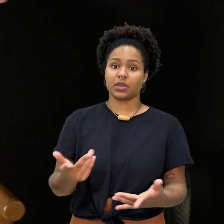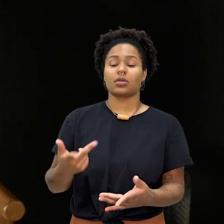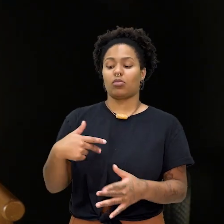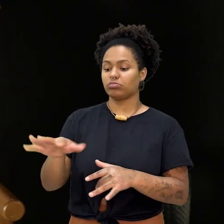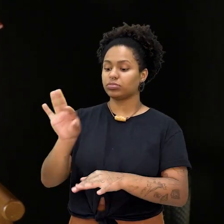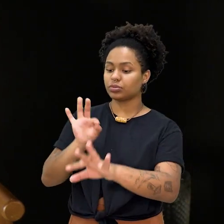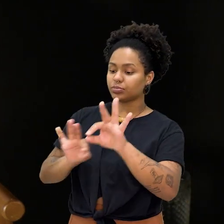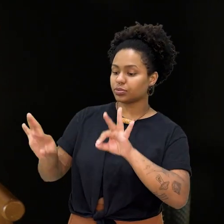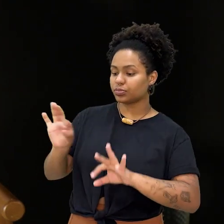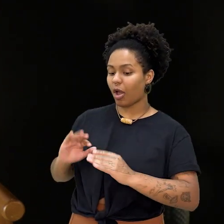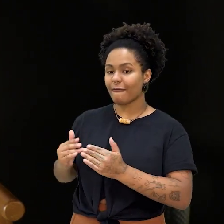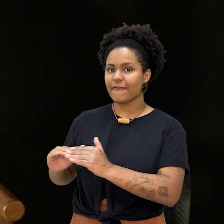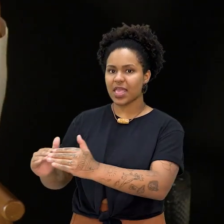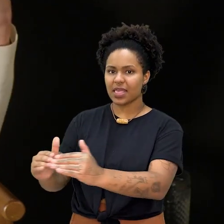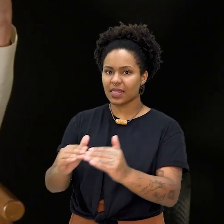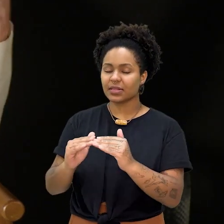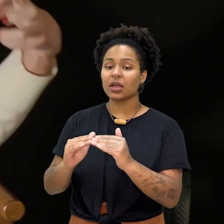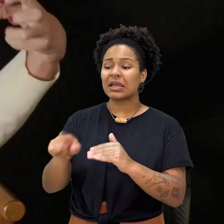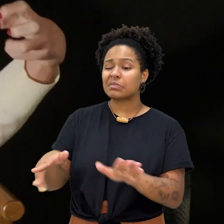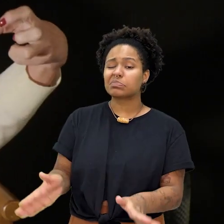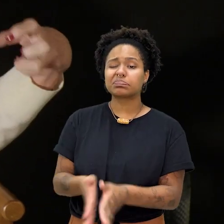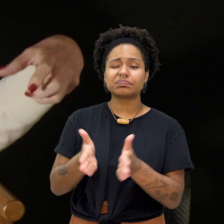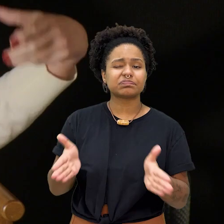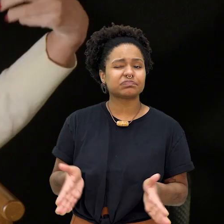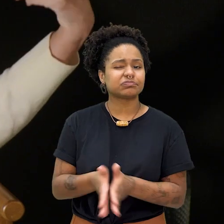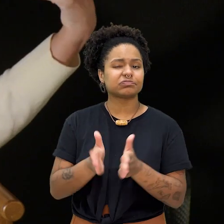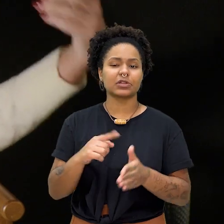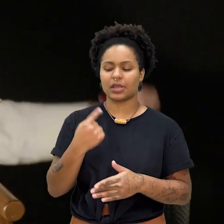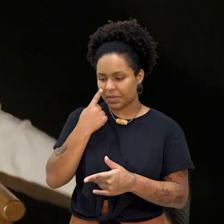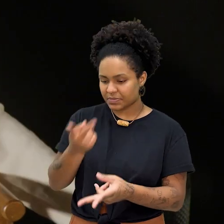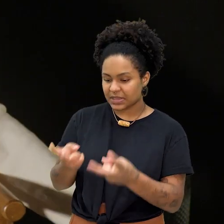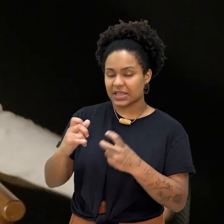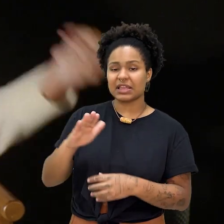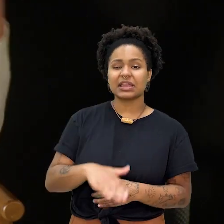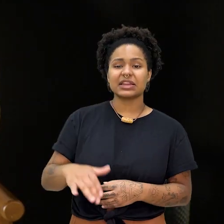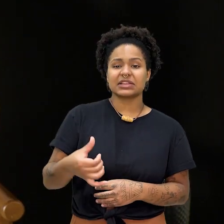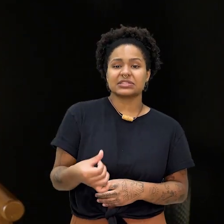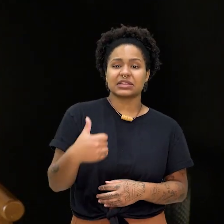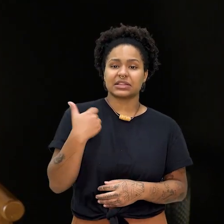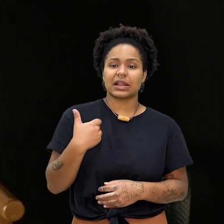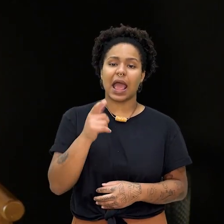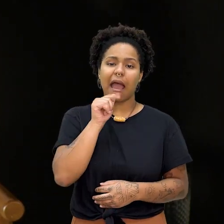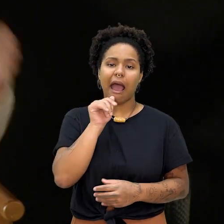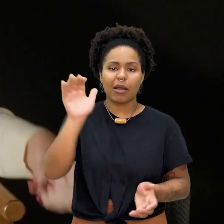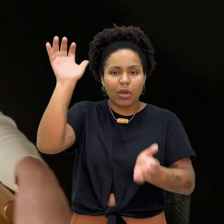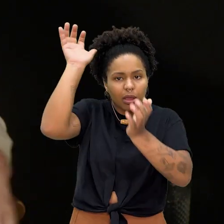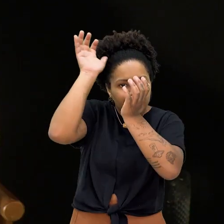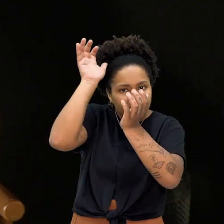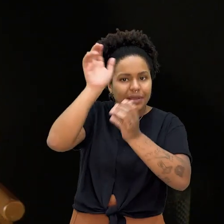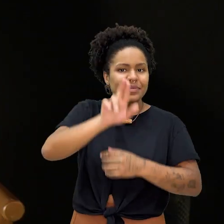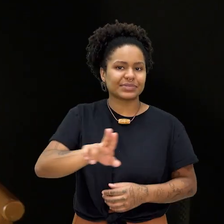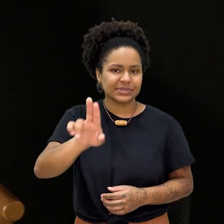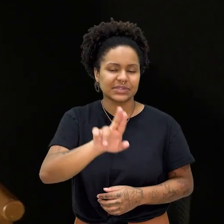foram selecionadas essas vilas, e aí, extremamente pobres, assim, a gente viu criança de 6 anos carregando balde de